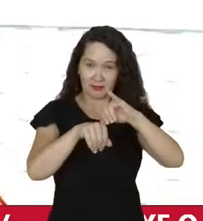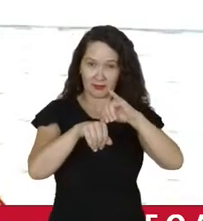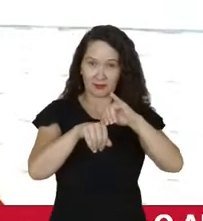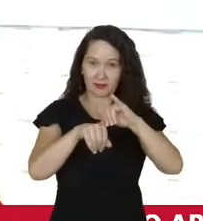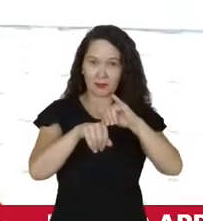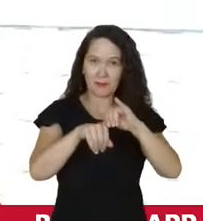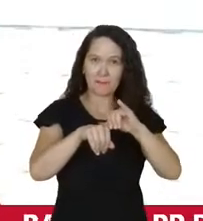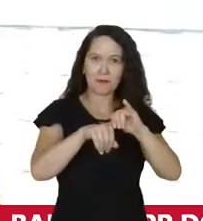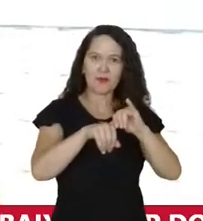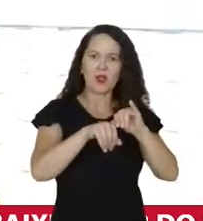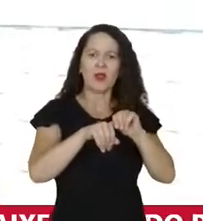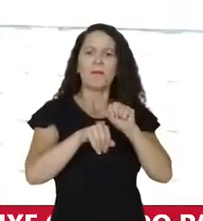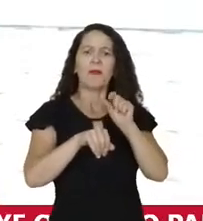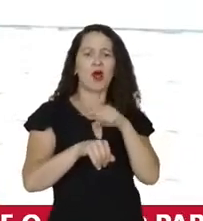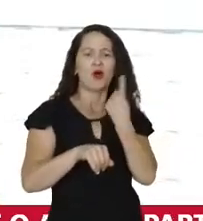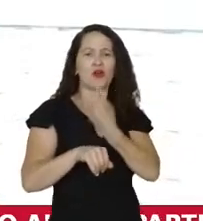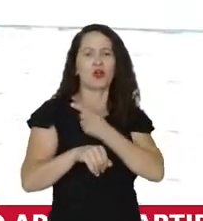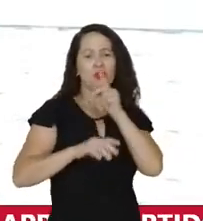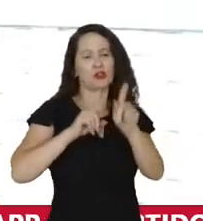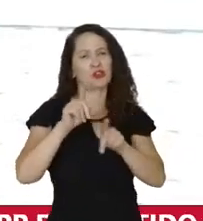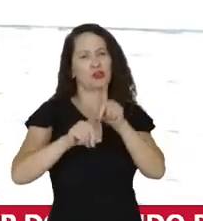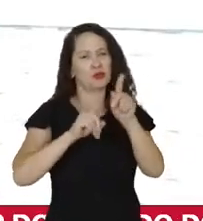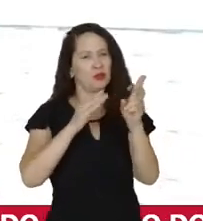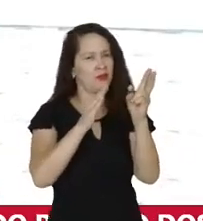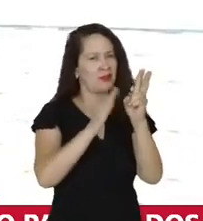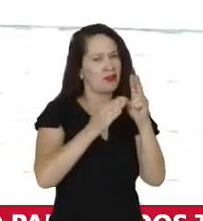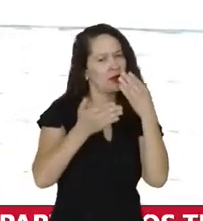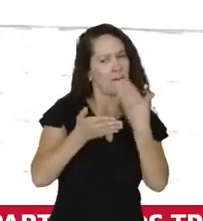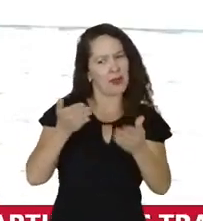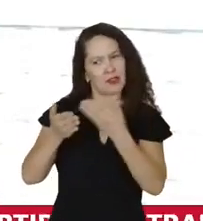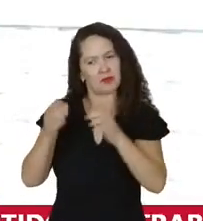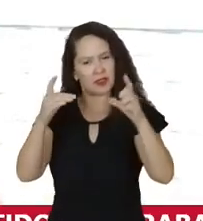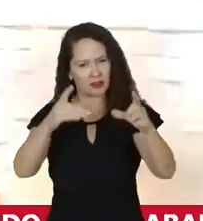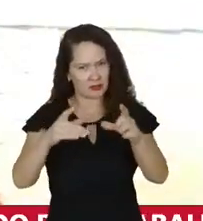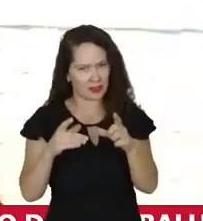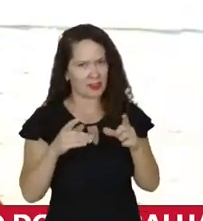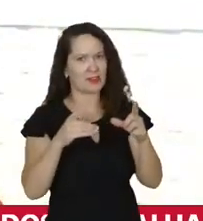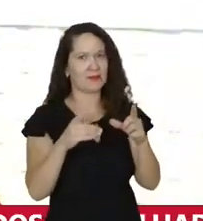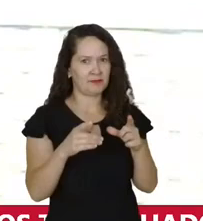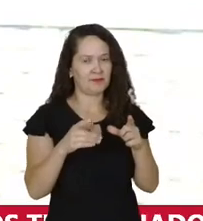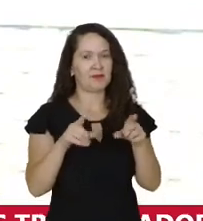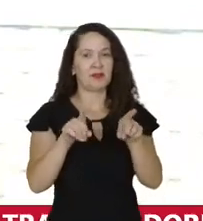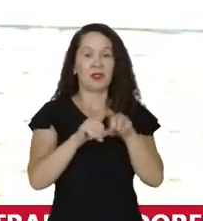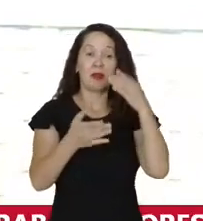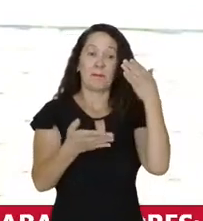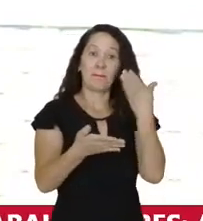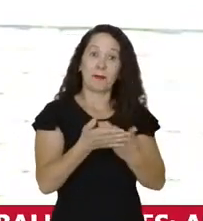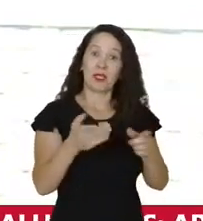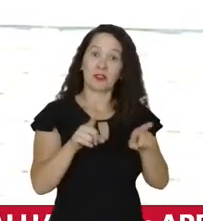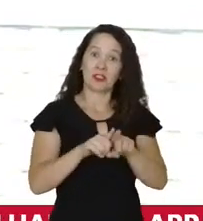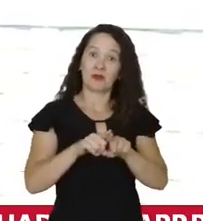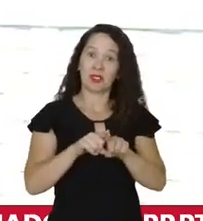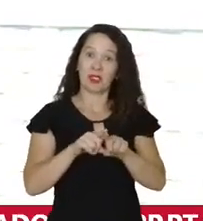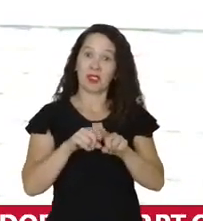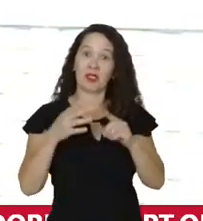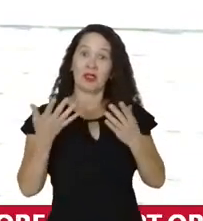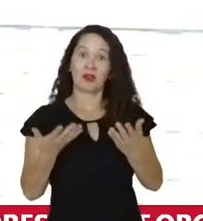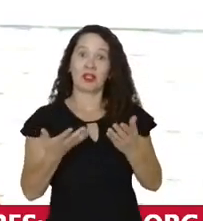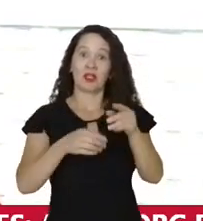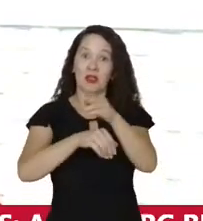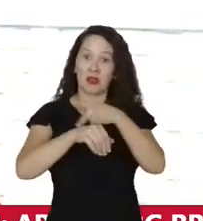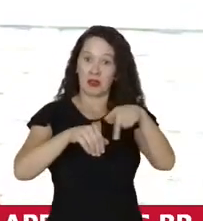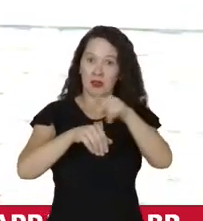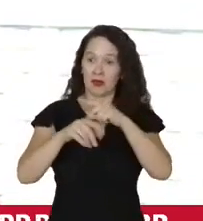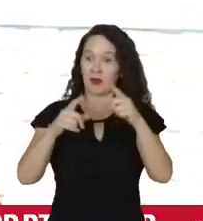dos territórios dos nossos povos indígenas, dos povos ameríndios, né, de Abya Yala, como se chamava toda a América, Abya